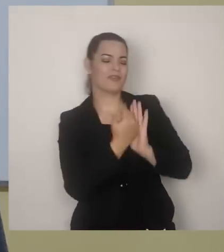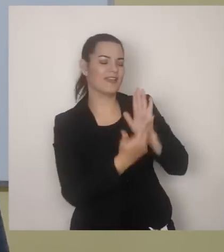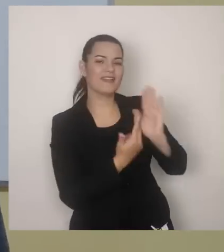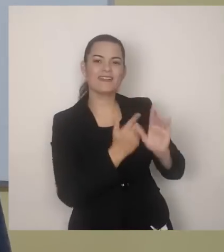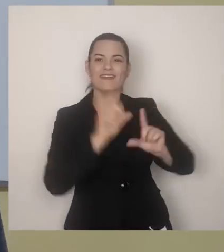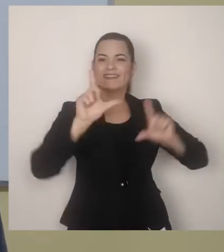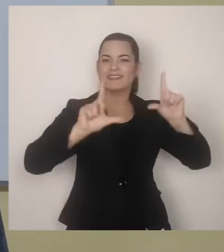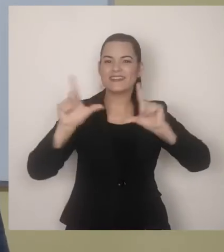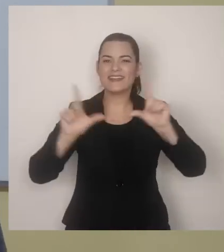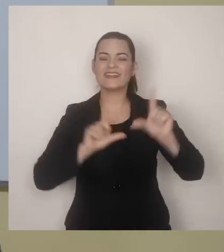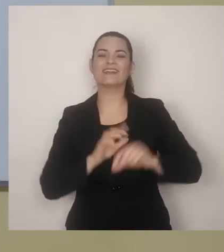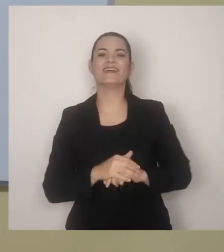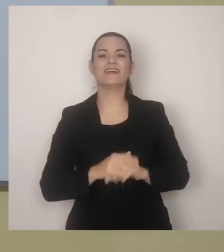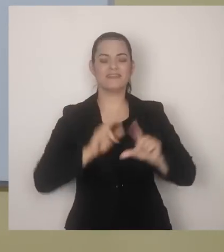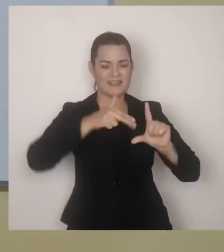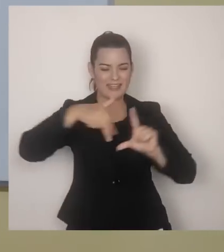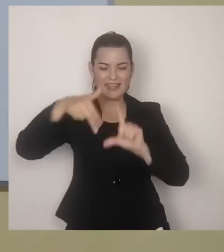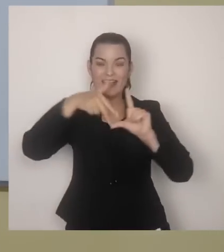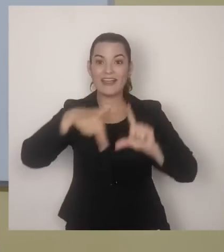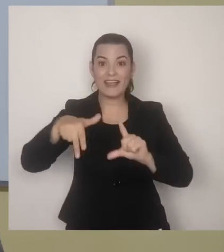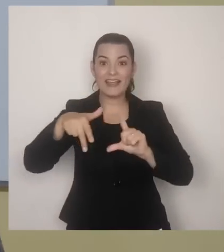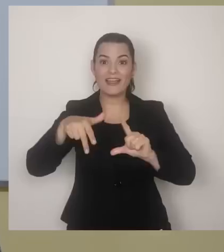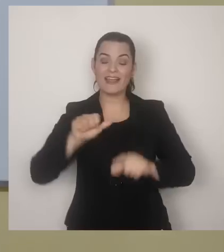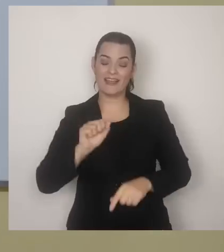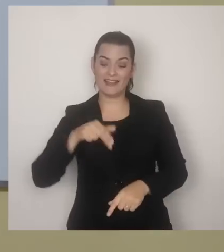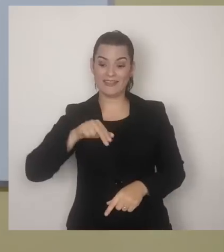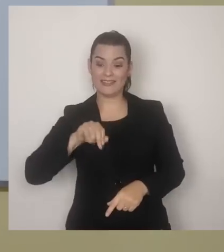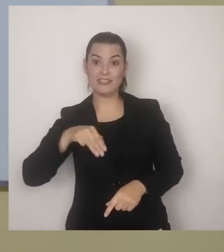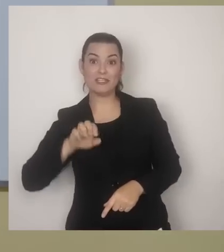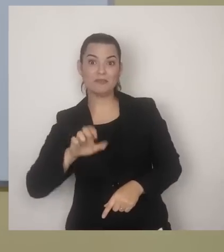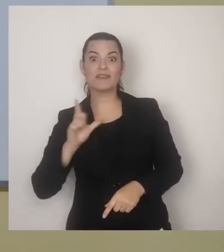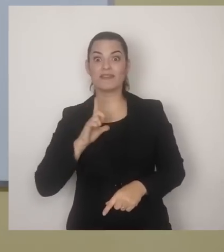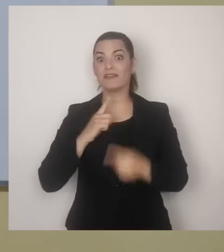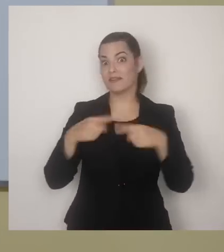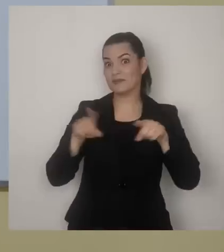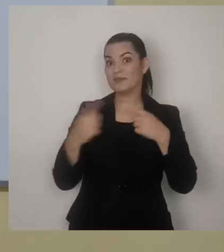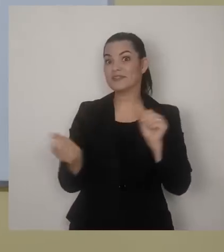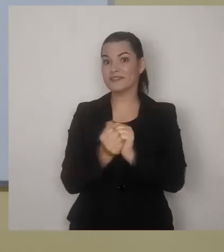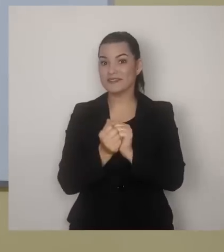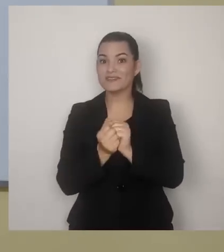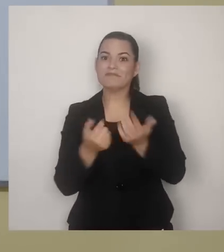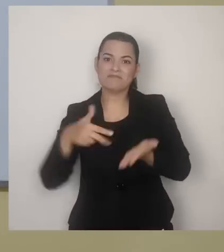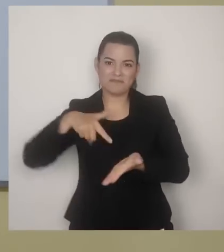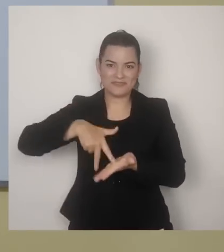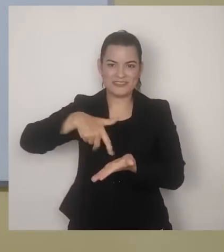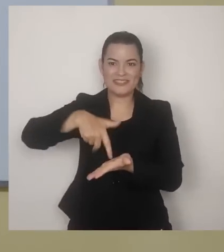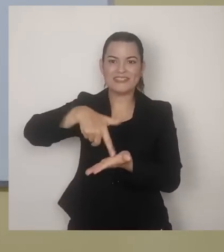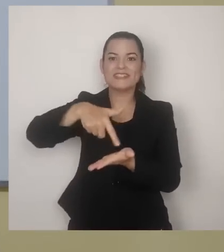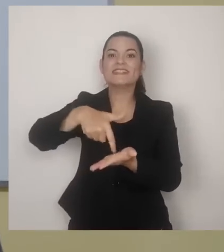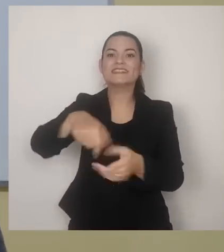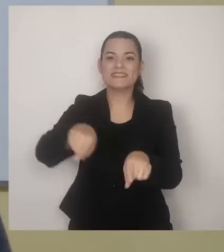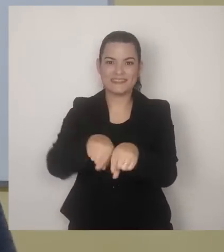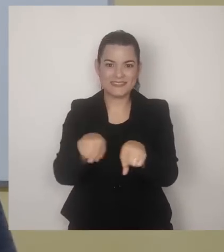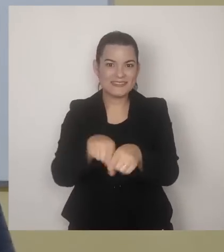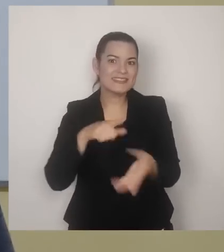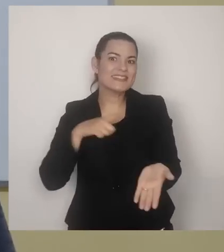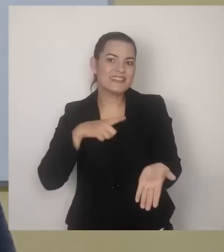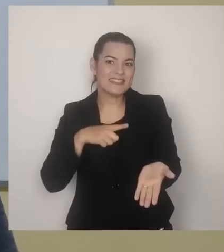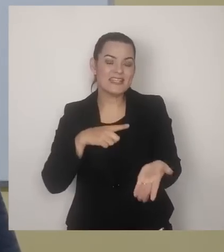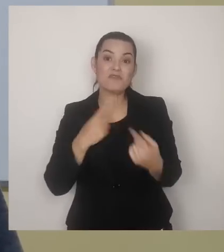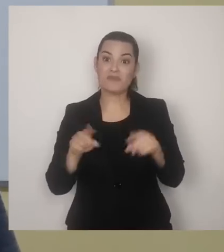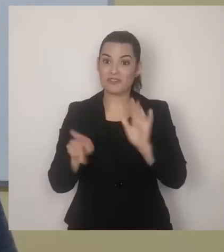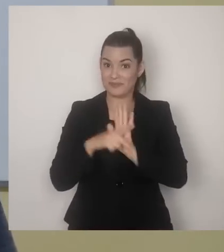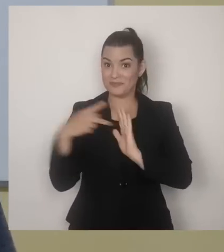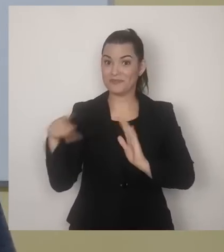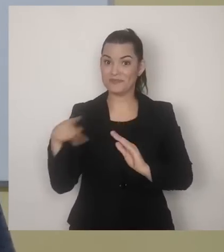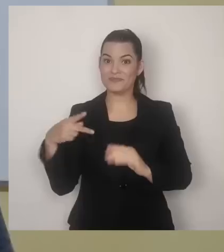animes, tudo tem uma trilha sonora. E com a história do Saci não é diferente. Temos a música